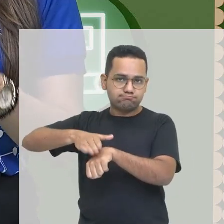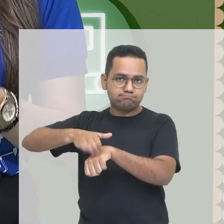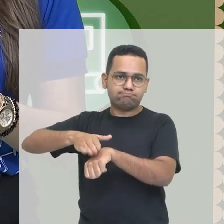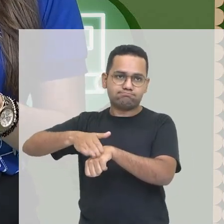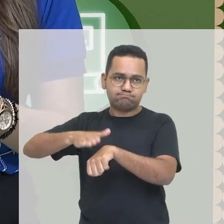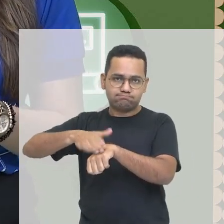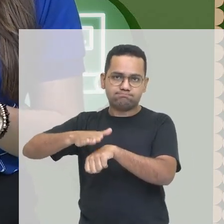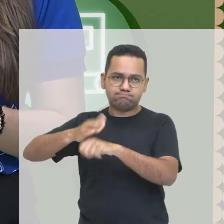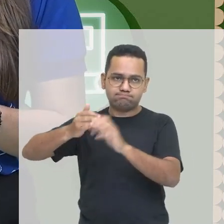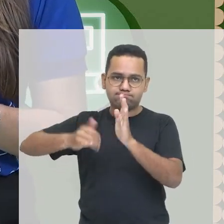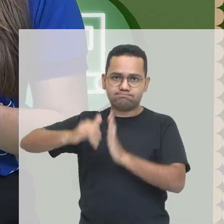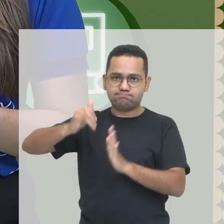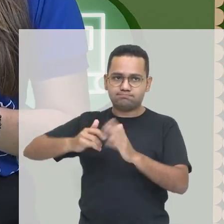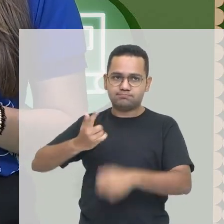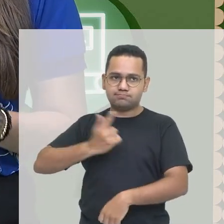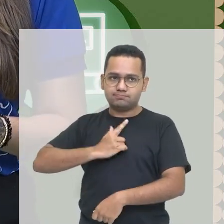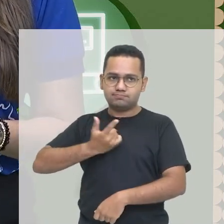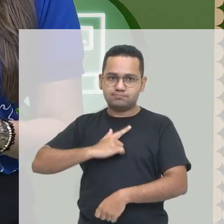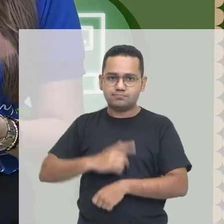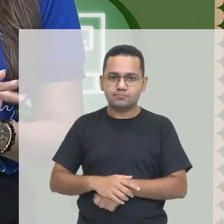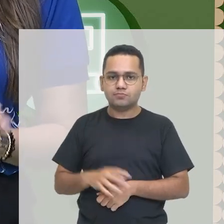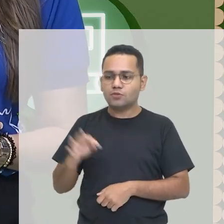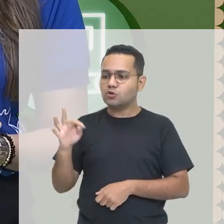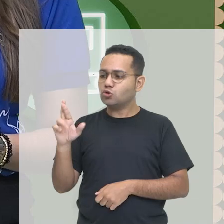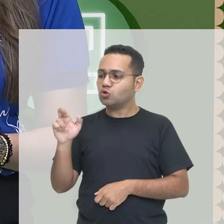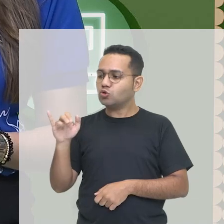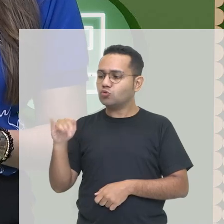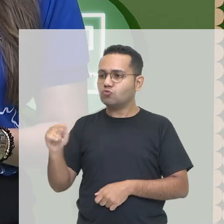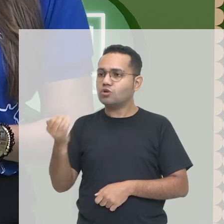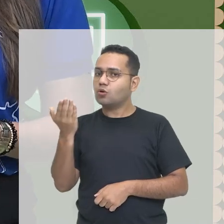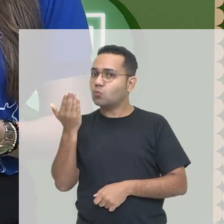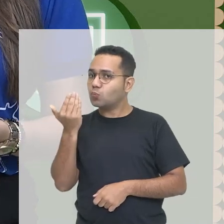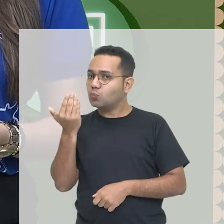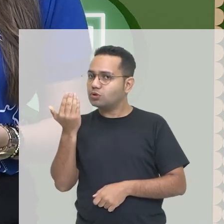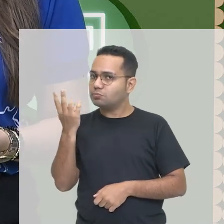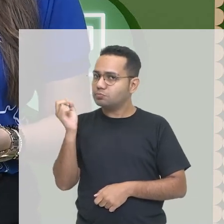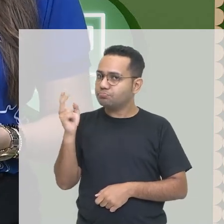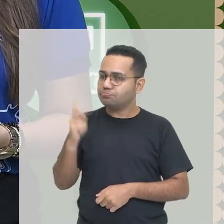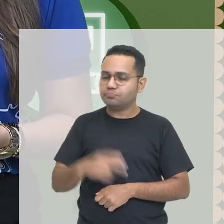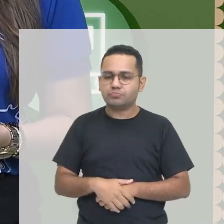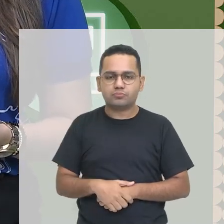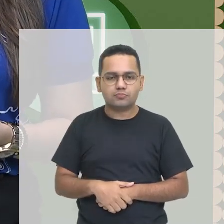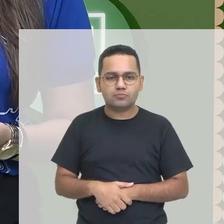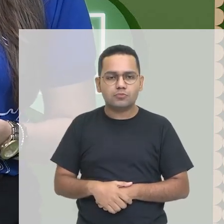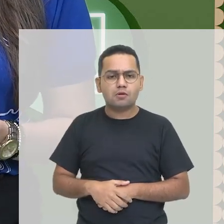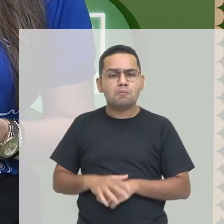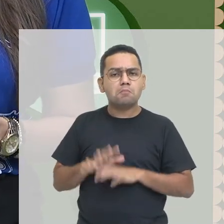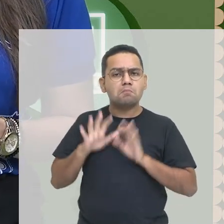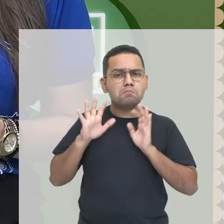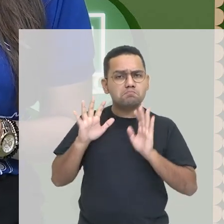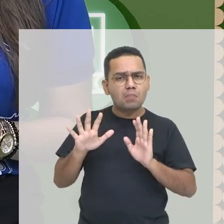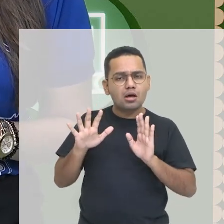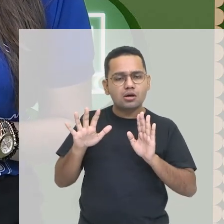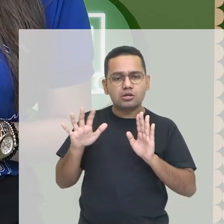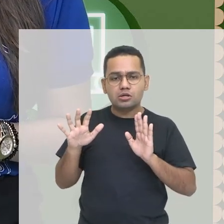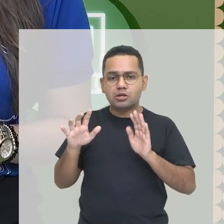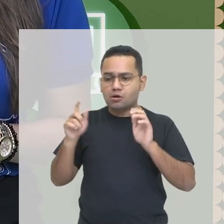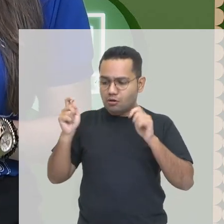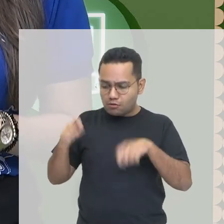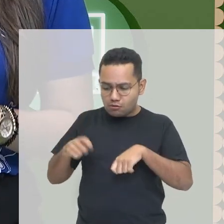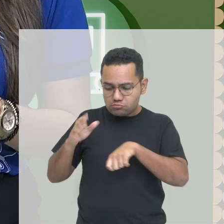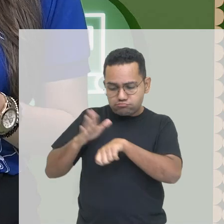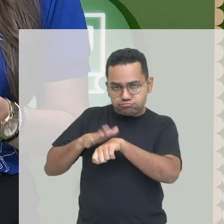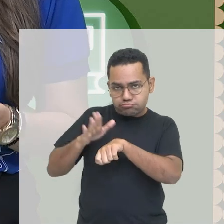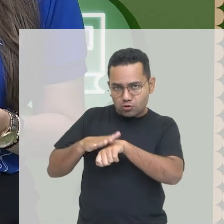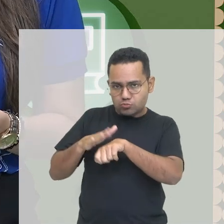seu próprio alimento, lembrando que trofia vem de alimentação. Então, aqueles que conseguem produzir o seu próprio